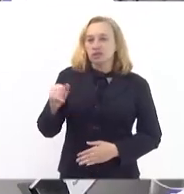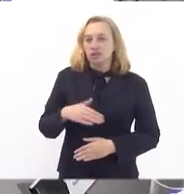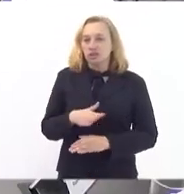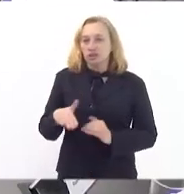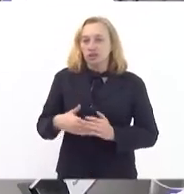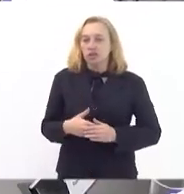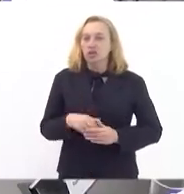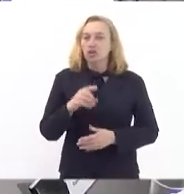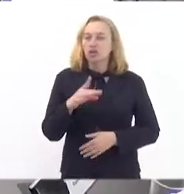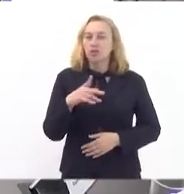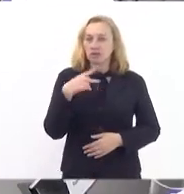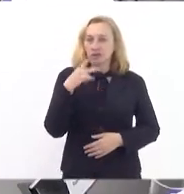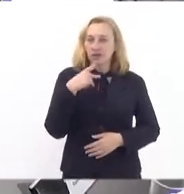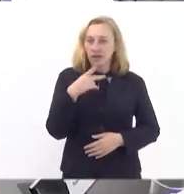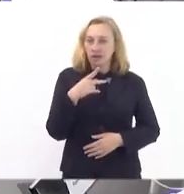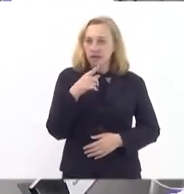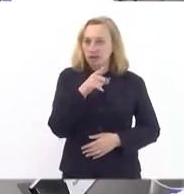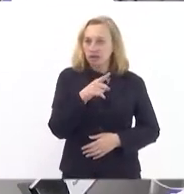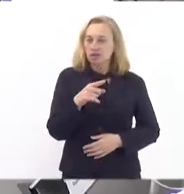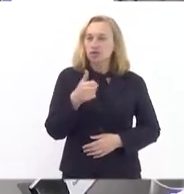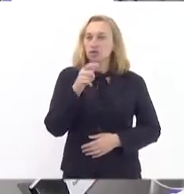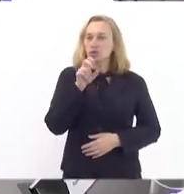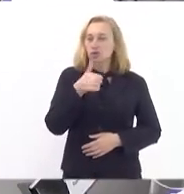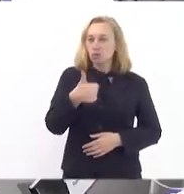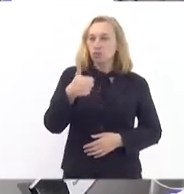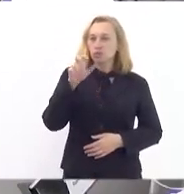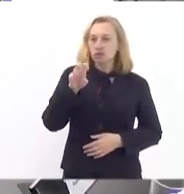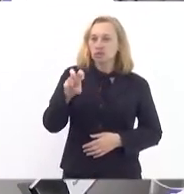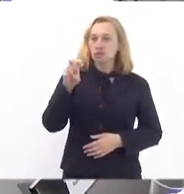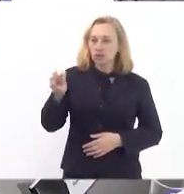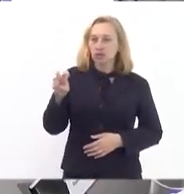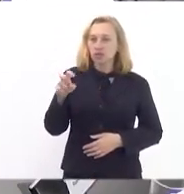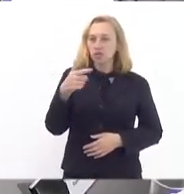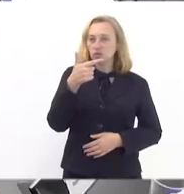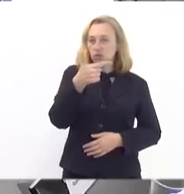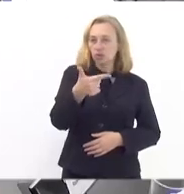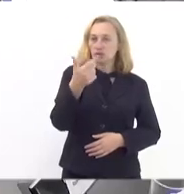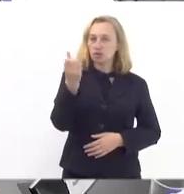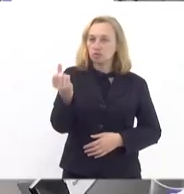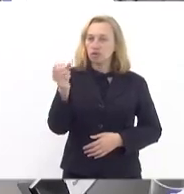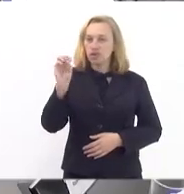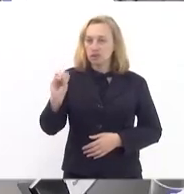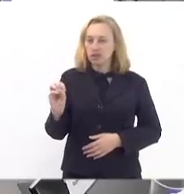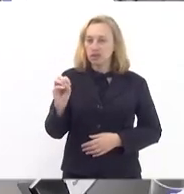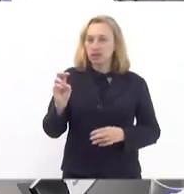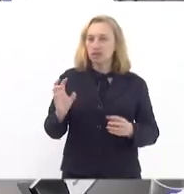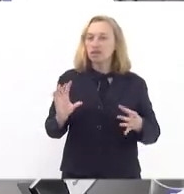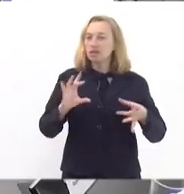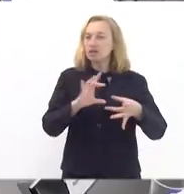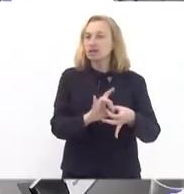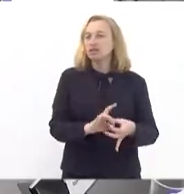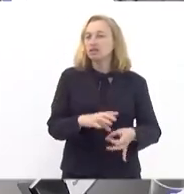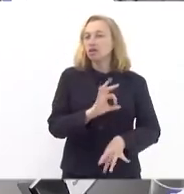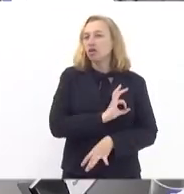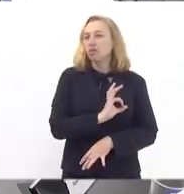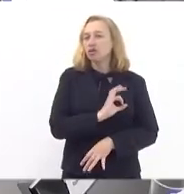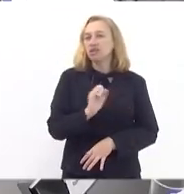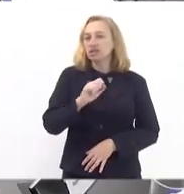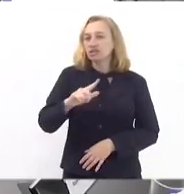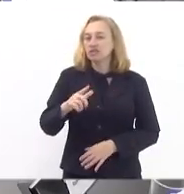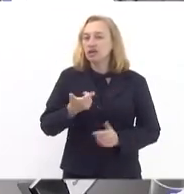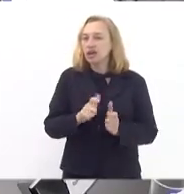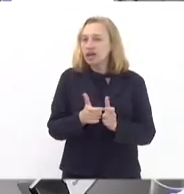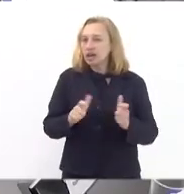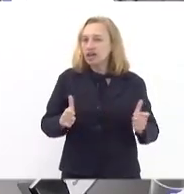só complementar a questão do 1552 60 essa integração com a polícia civil é muito forte muito grande